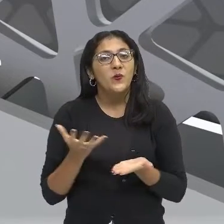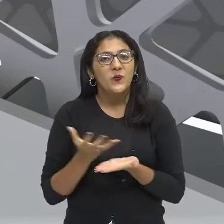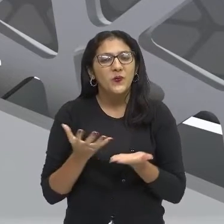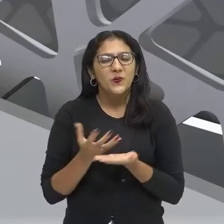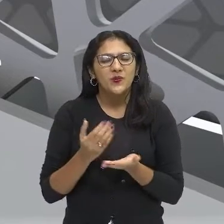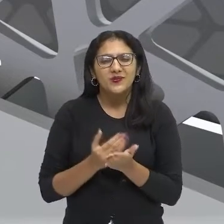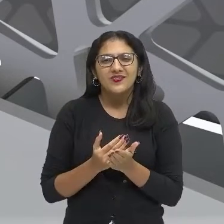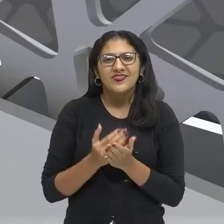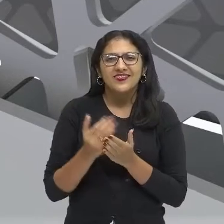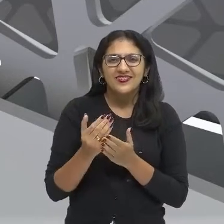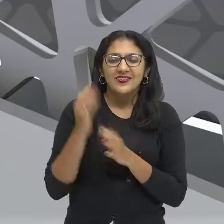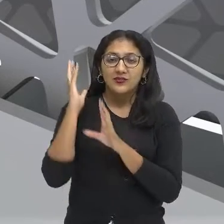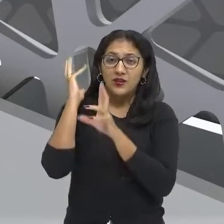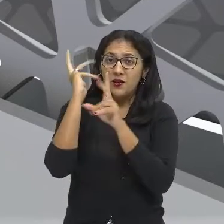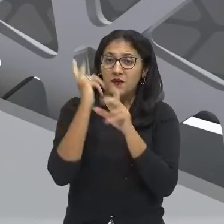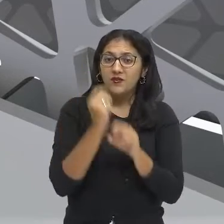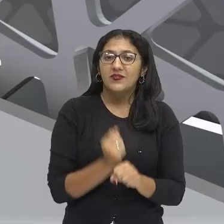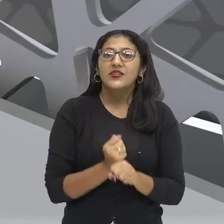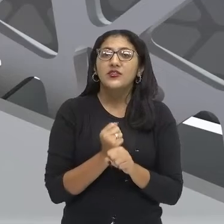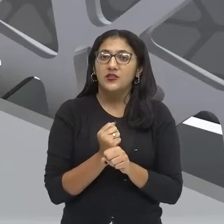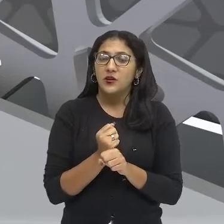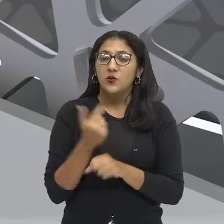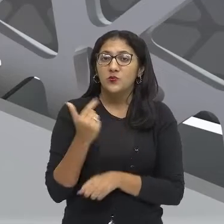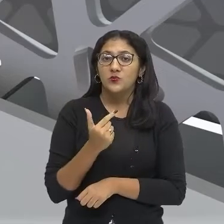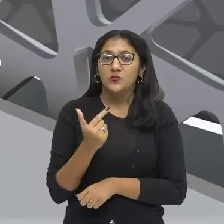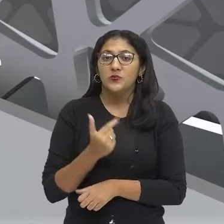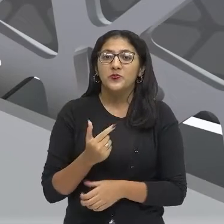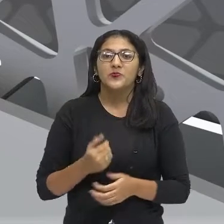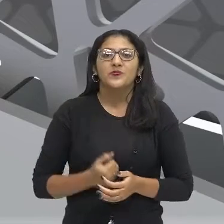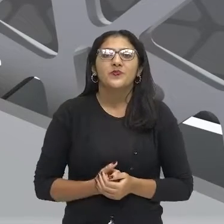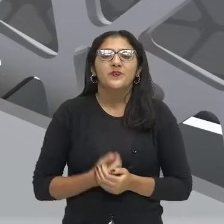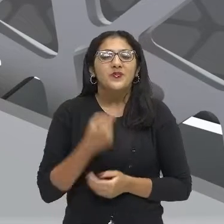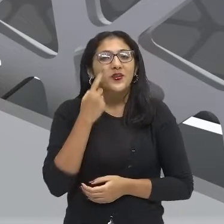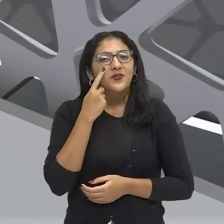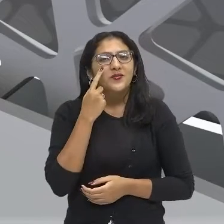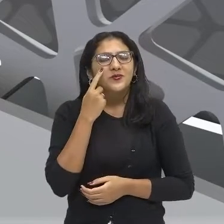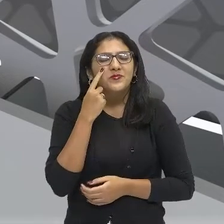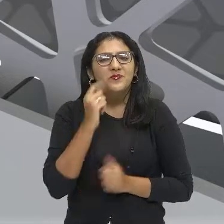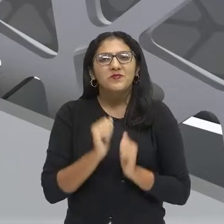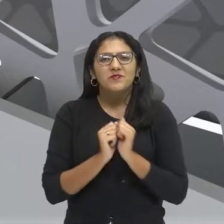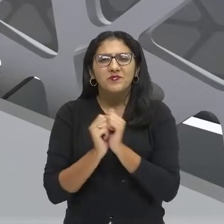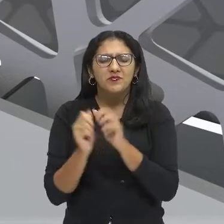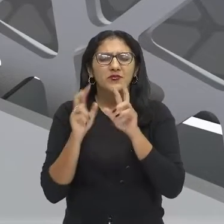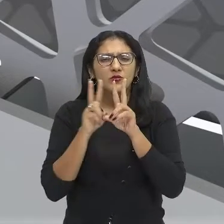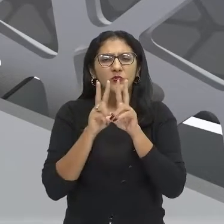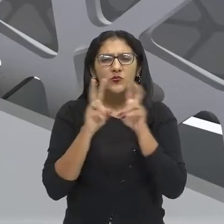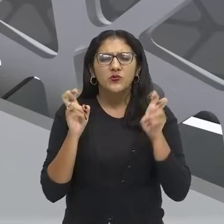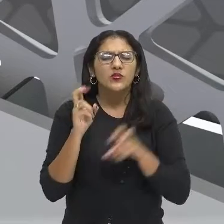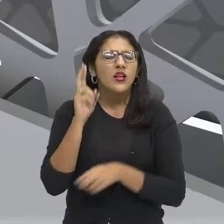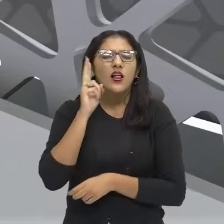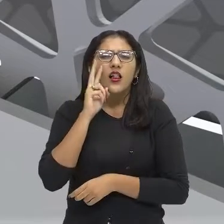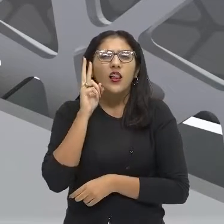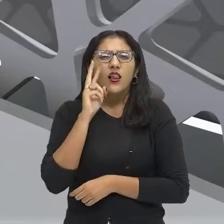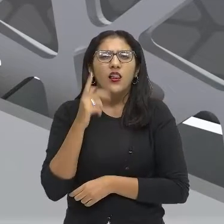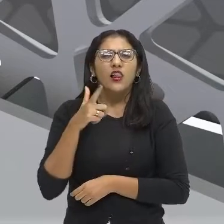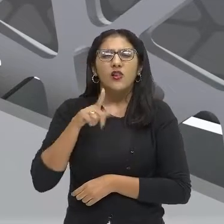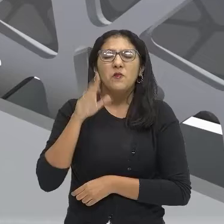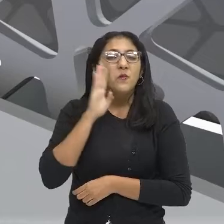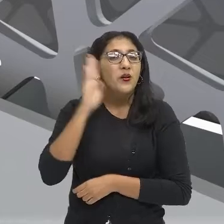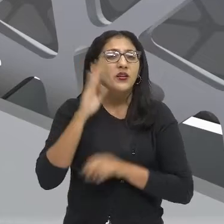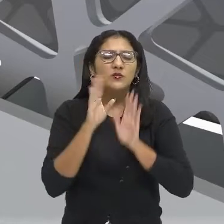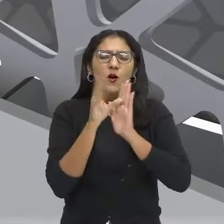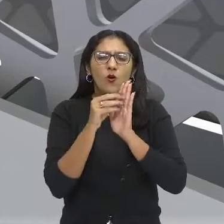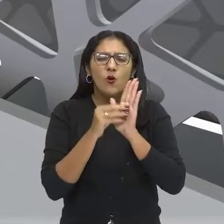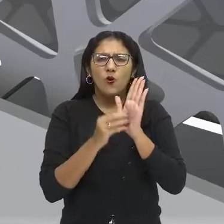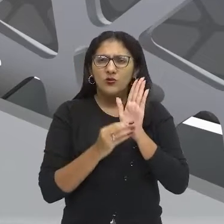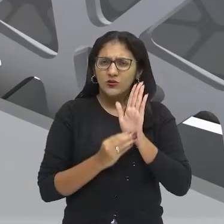aí com a nossa revisão, parte 2. Vamos lá, acompanhe junto comigo aí as relembranças dos principais